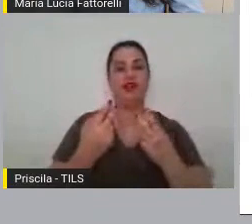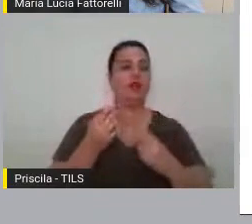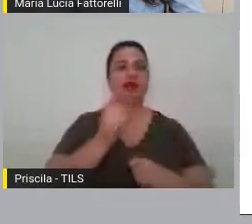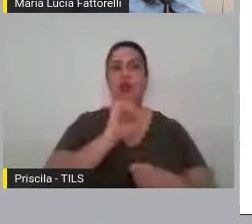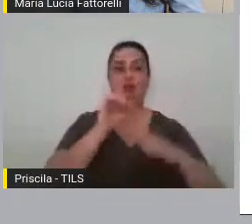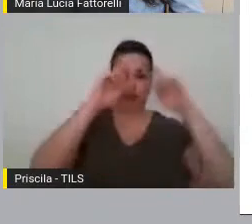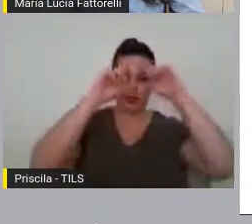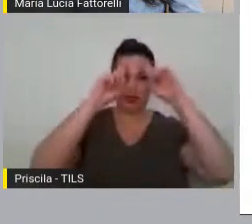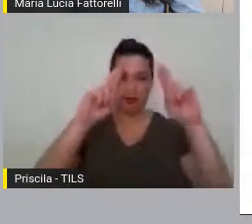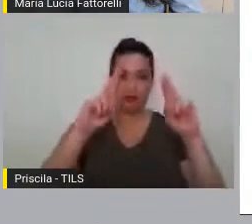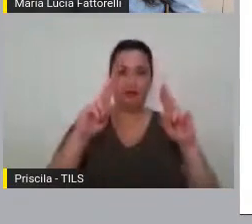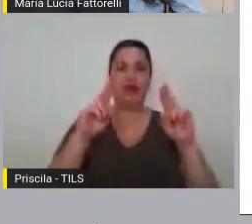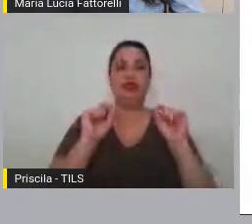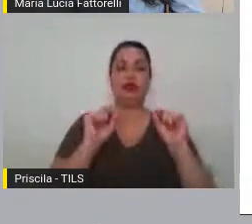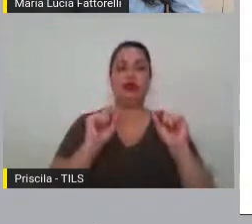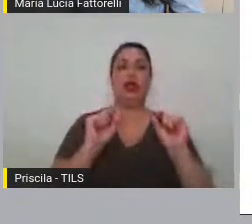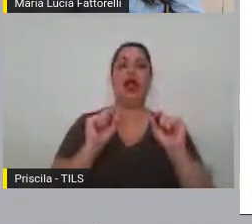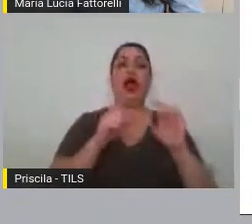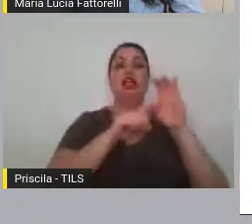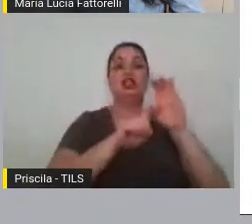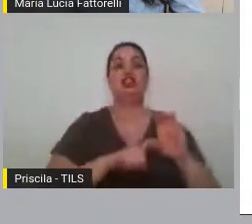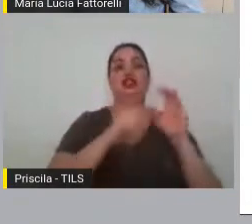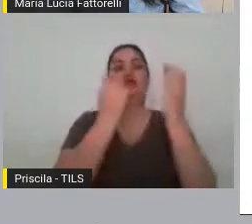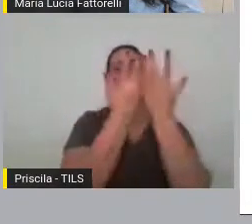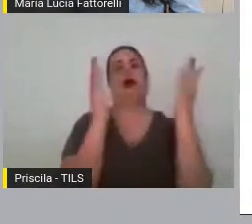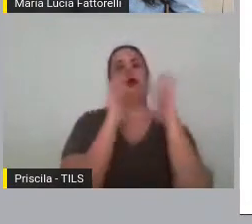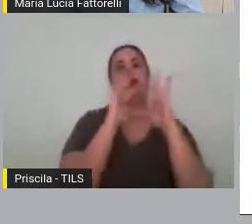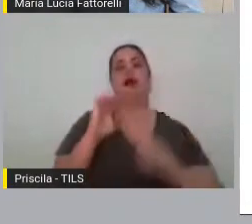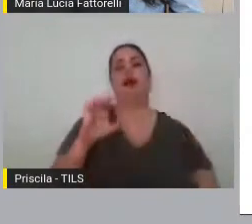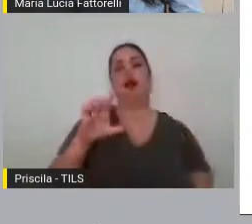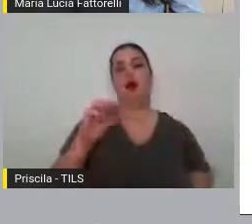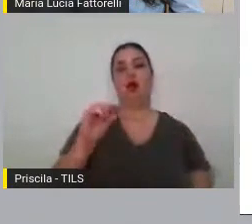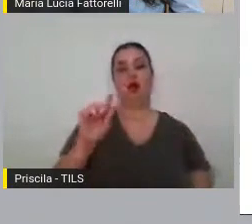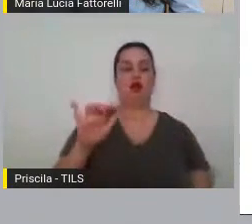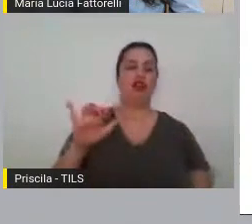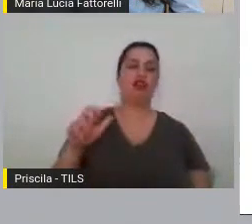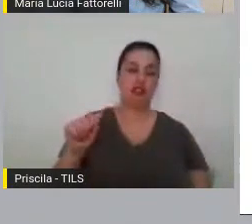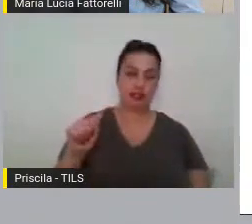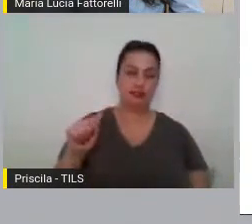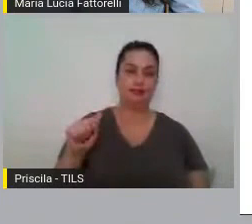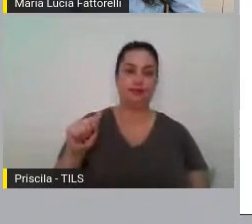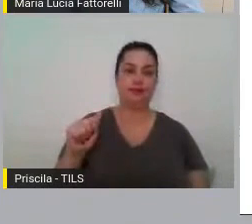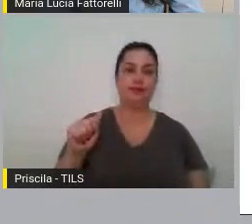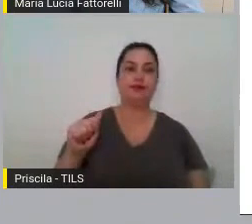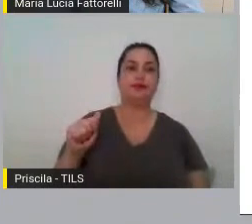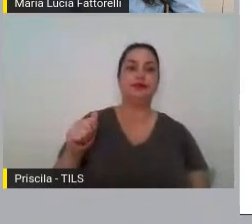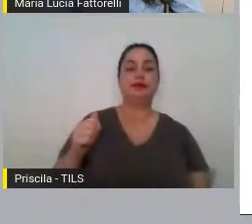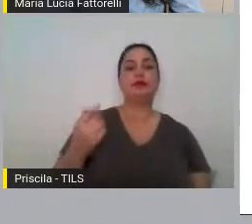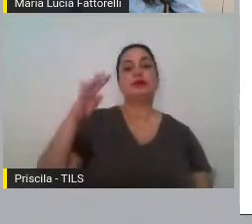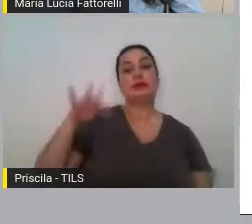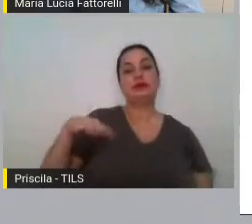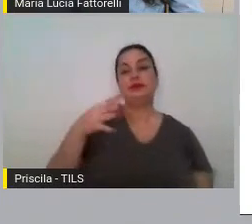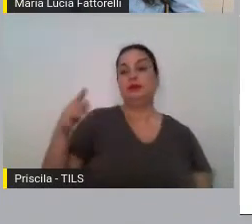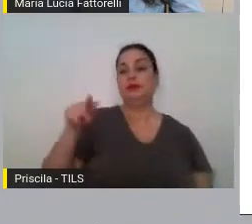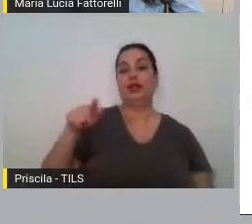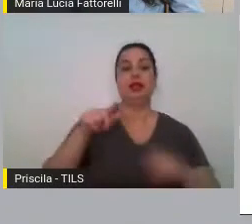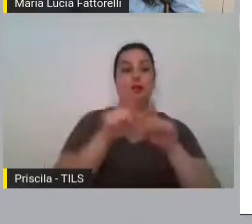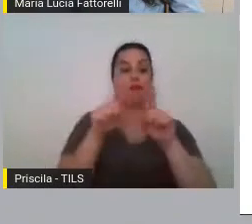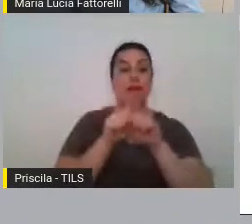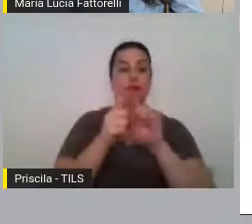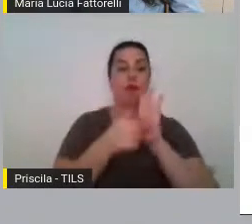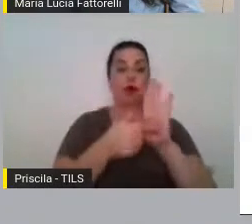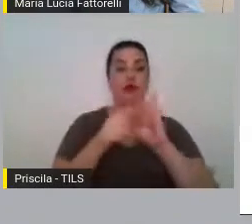dívida ecológica. Bom, aqui mostra exatamente como que, além da Lei Candir, nós temos também as